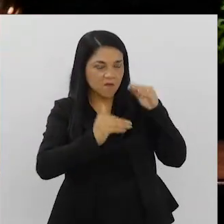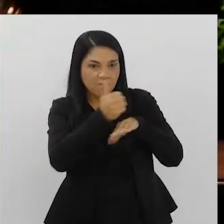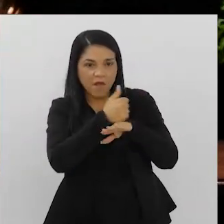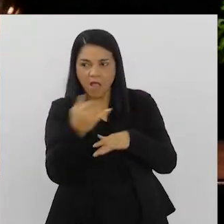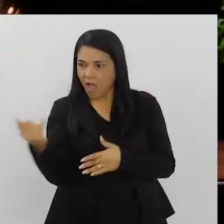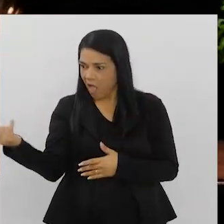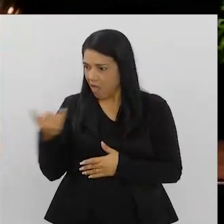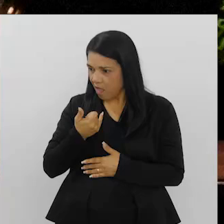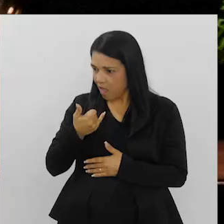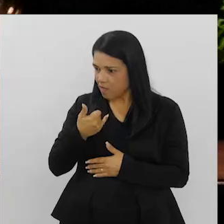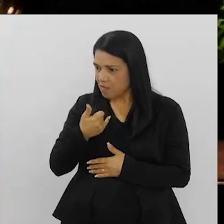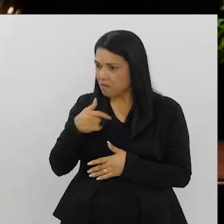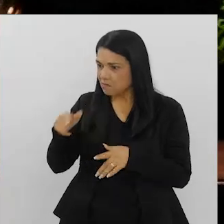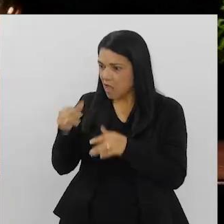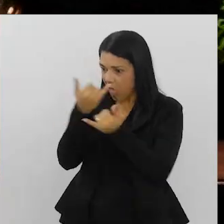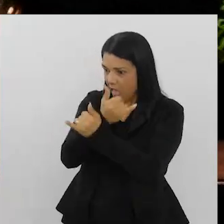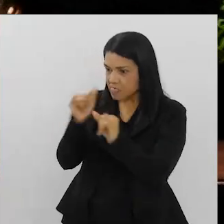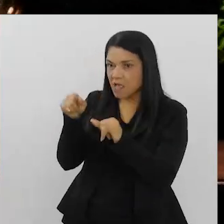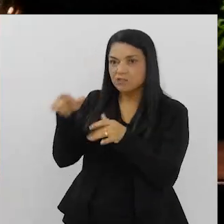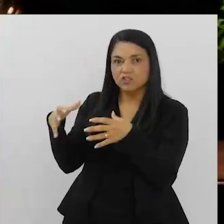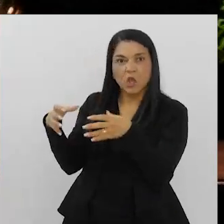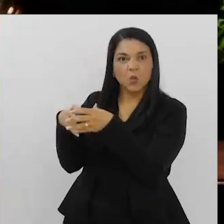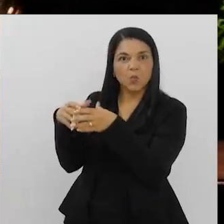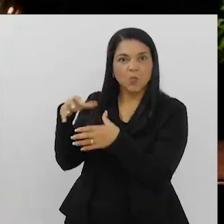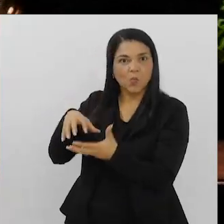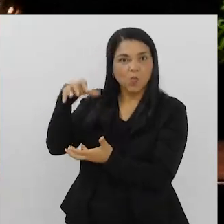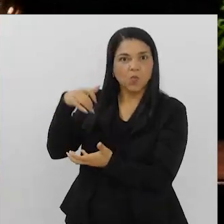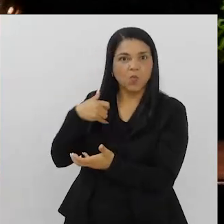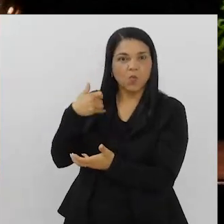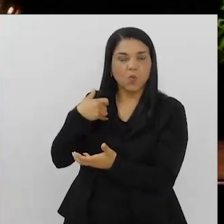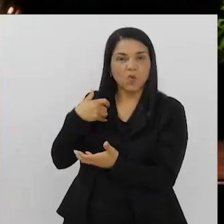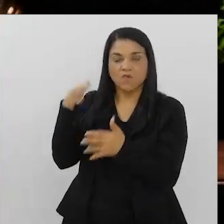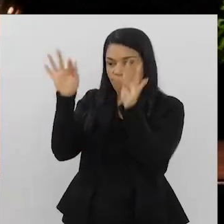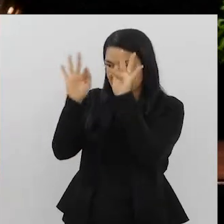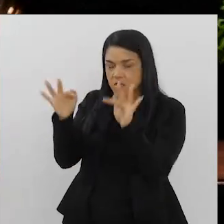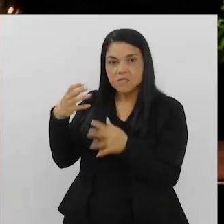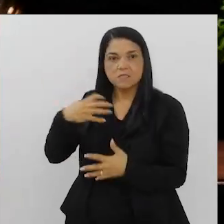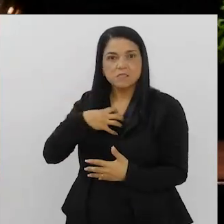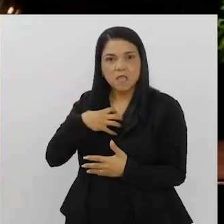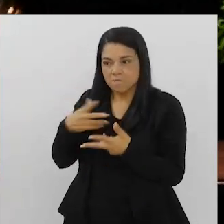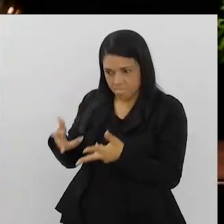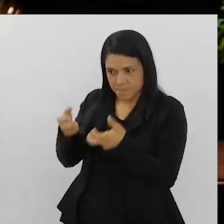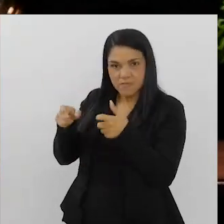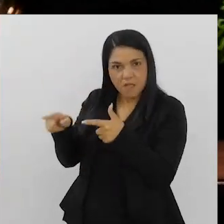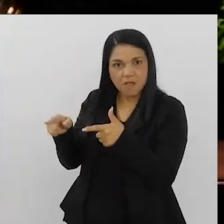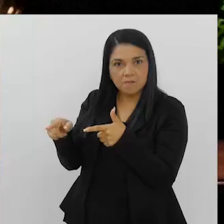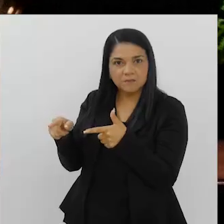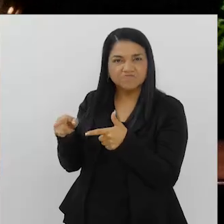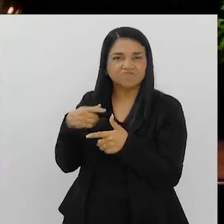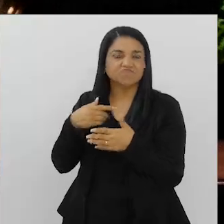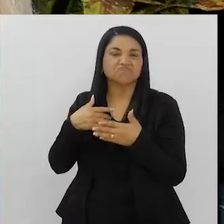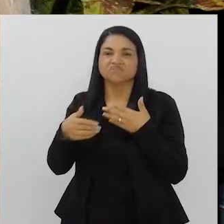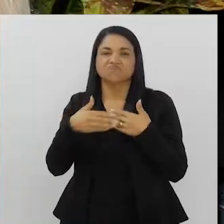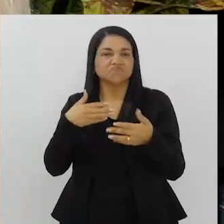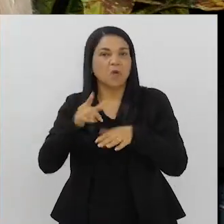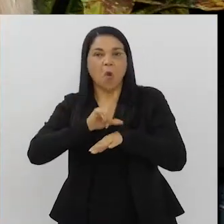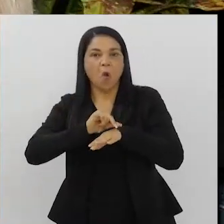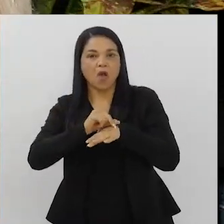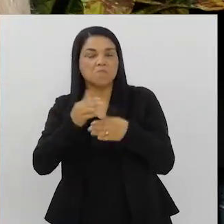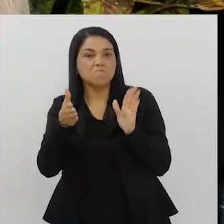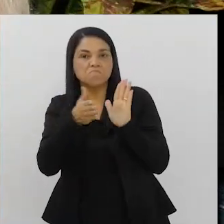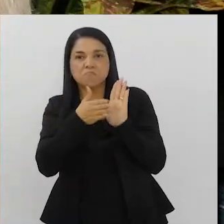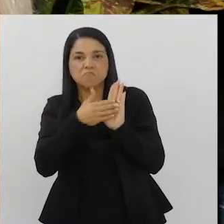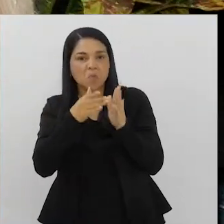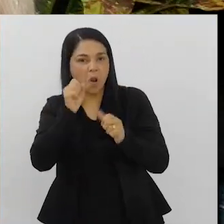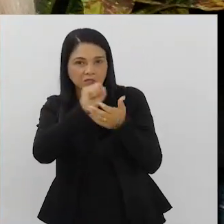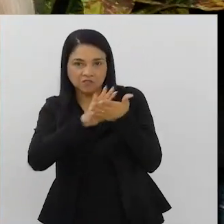têm mais energia do que a gente, né? Eles são tão felizes, estão aqui. Não importa a hora que você